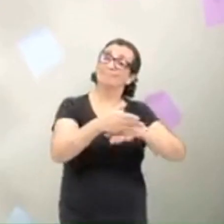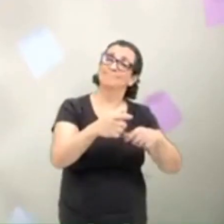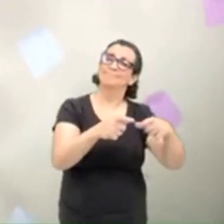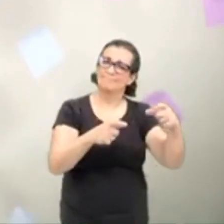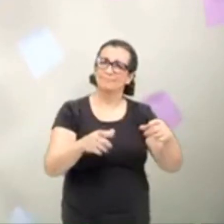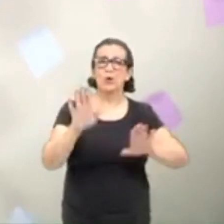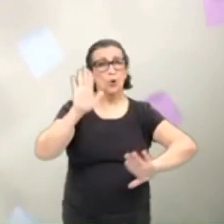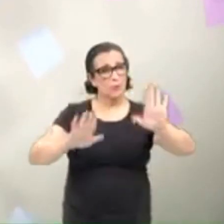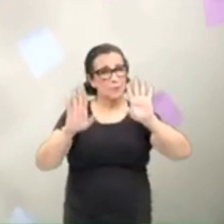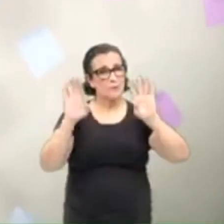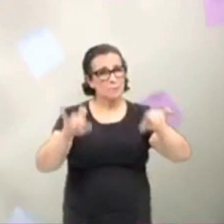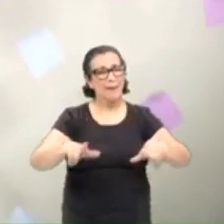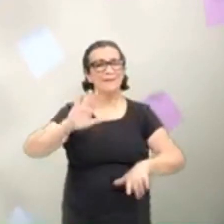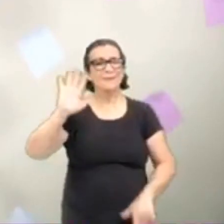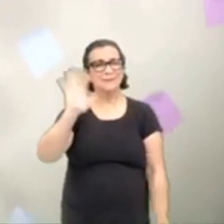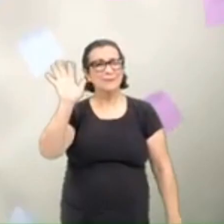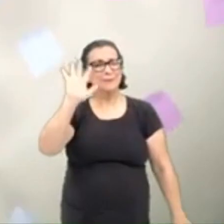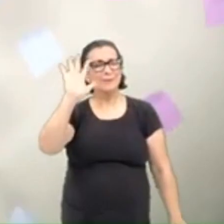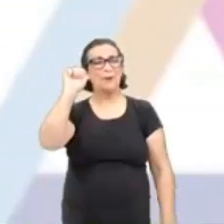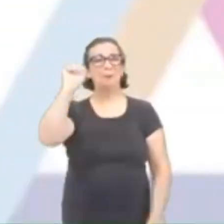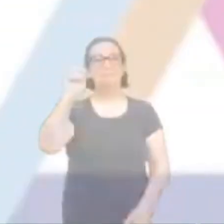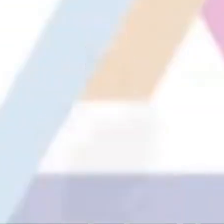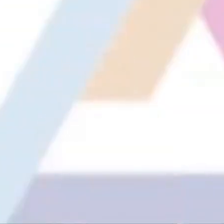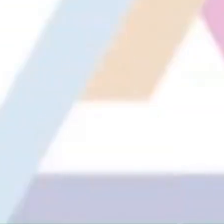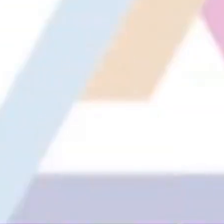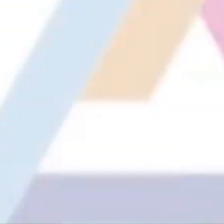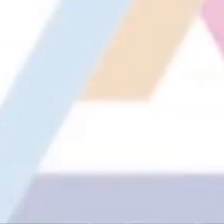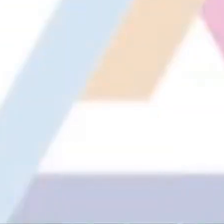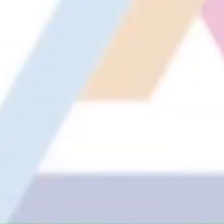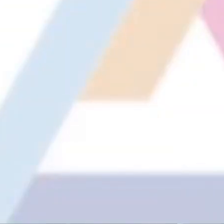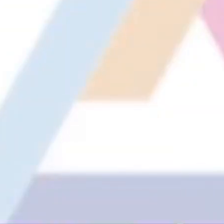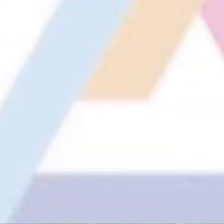cuide-se bem até a próxima tchau tchau tchau